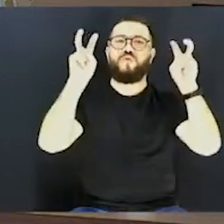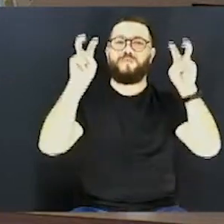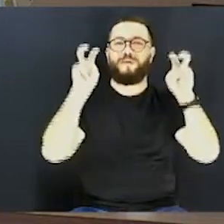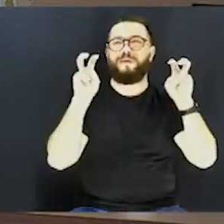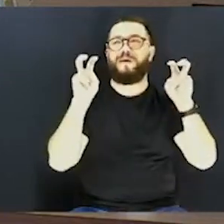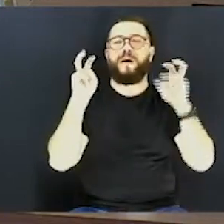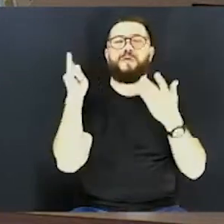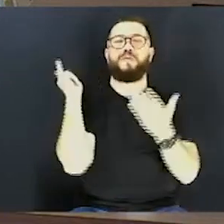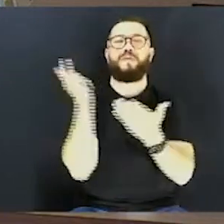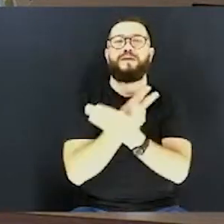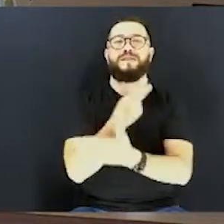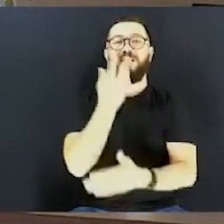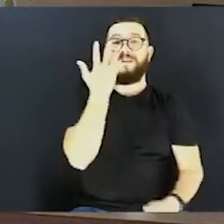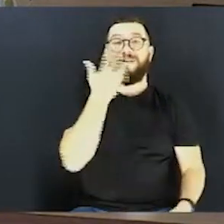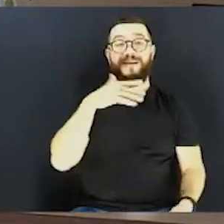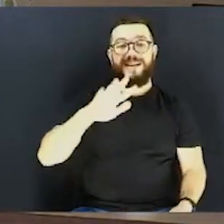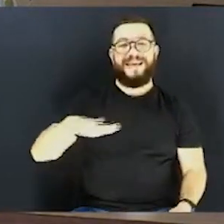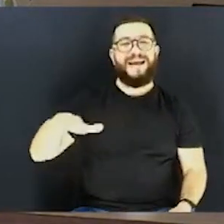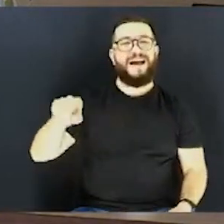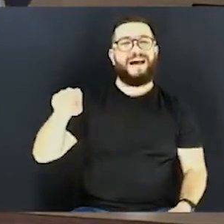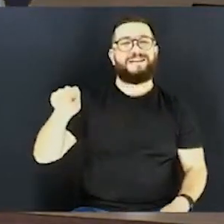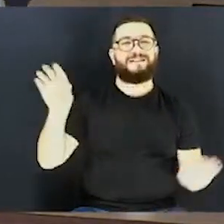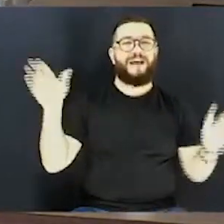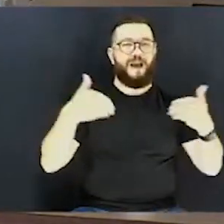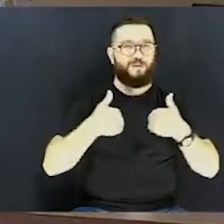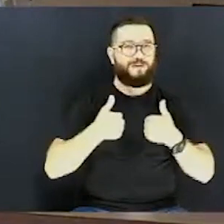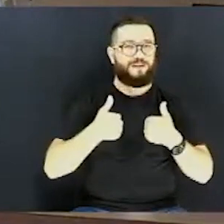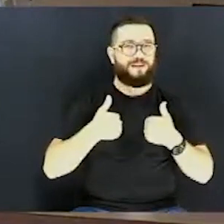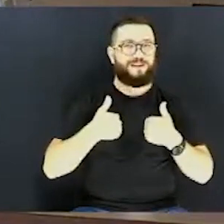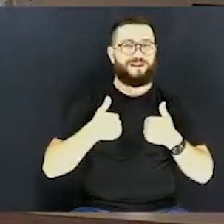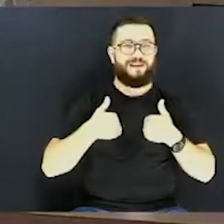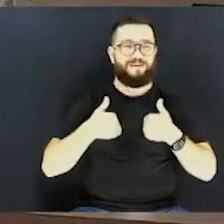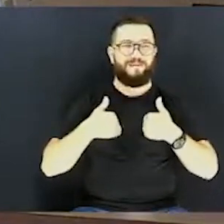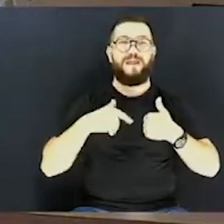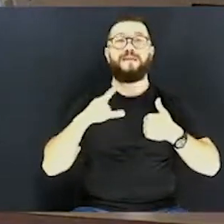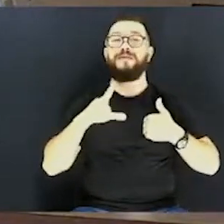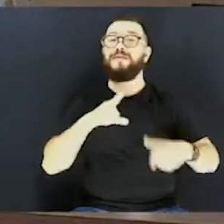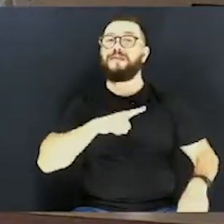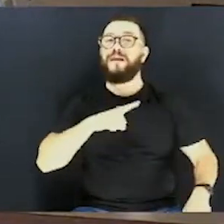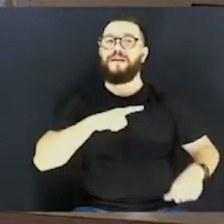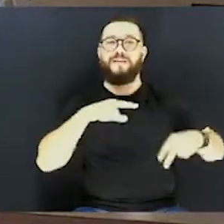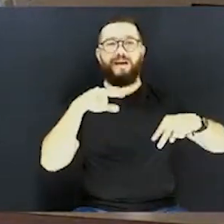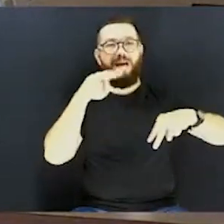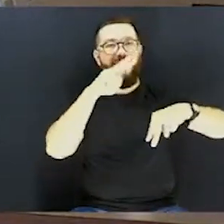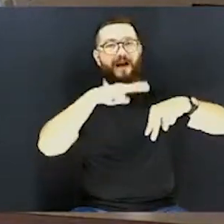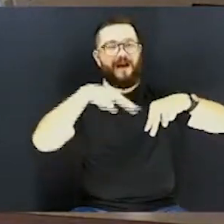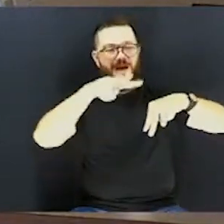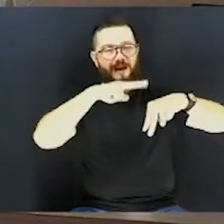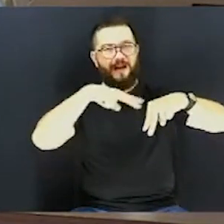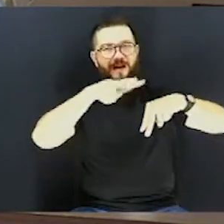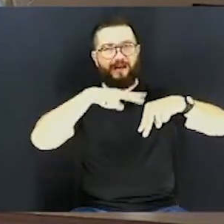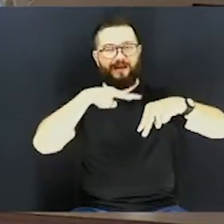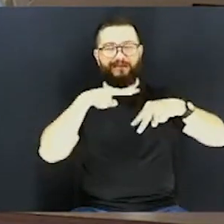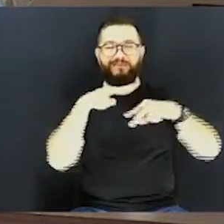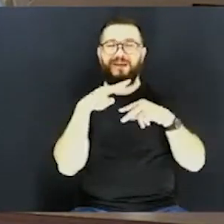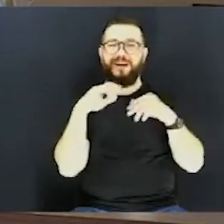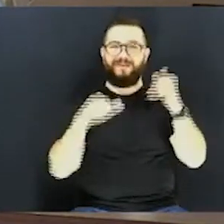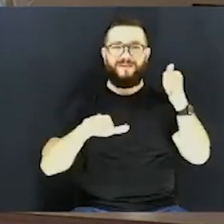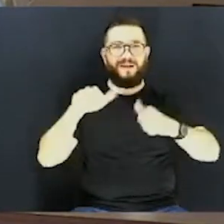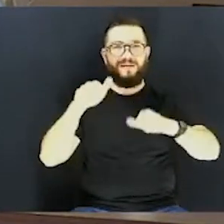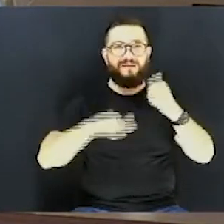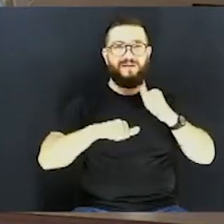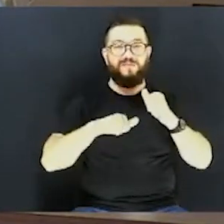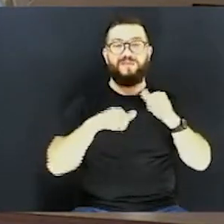o diagnóstico do autismo e outras condições especiais, que isso tem demorado muito na rede municipal de Curitiba, segundo fala da